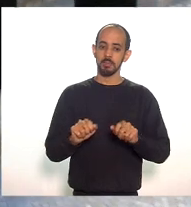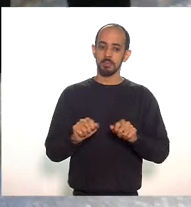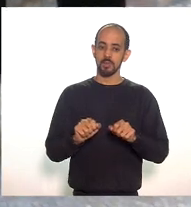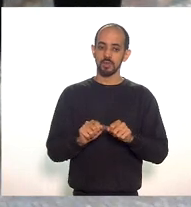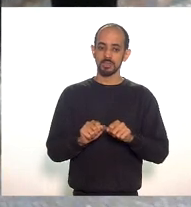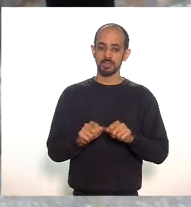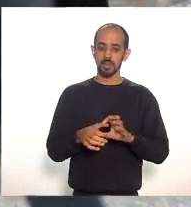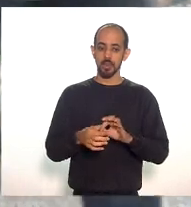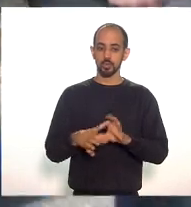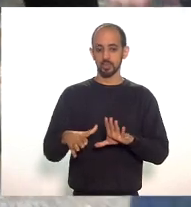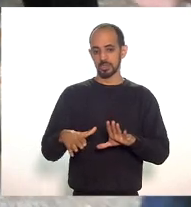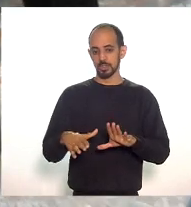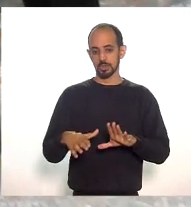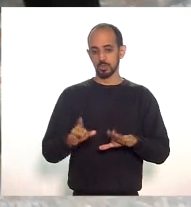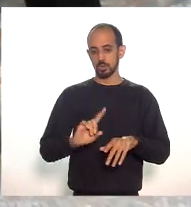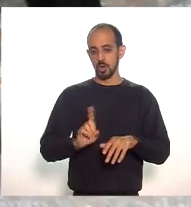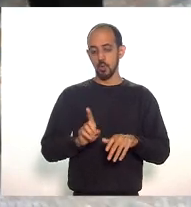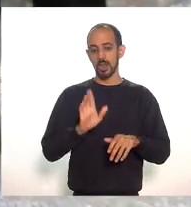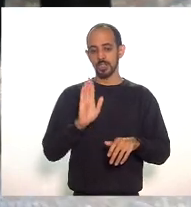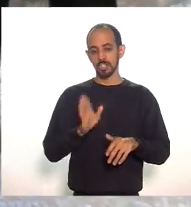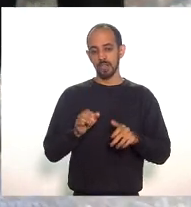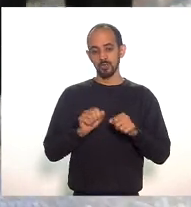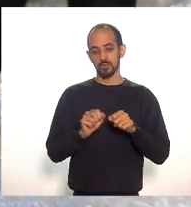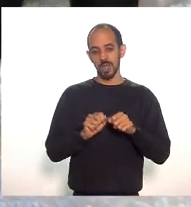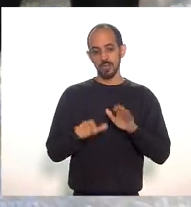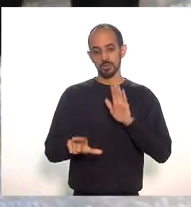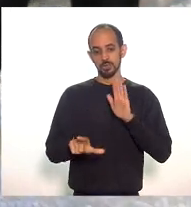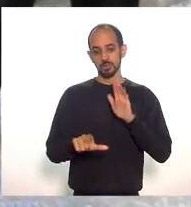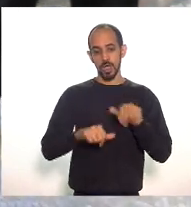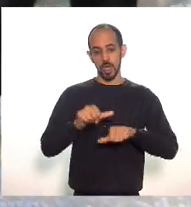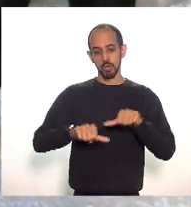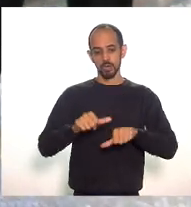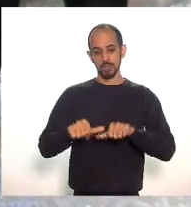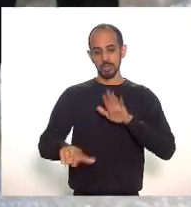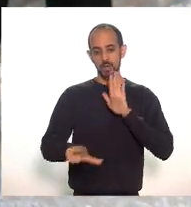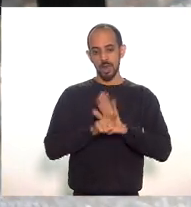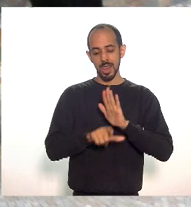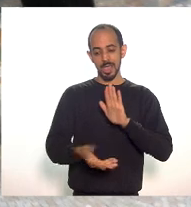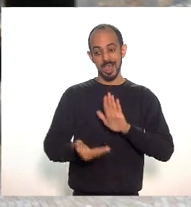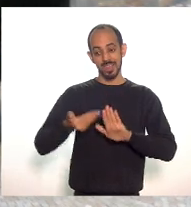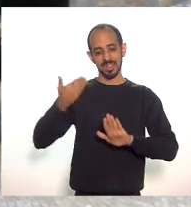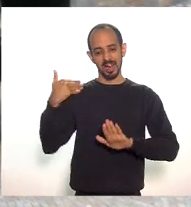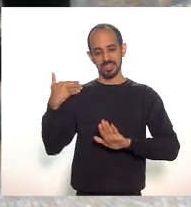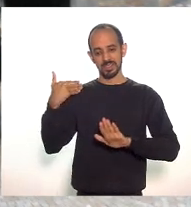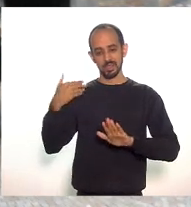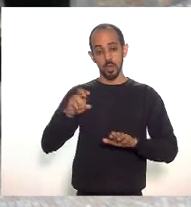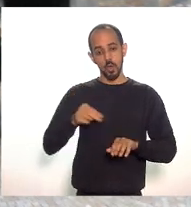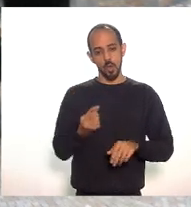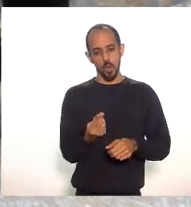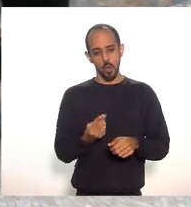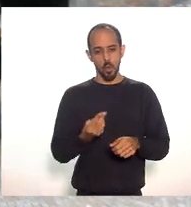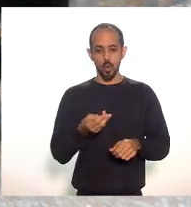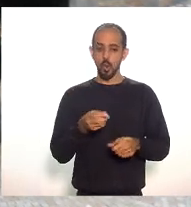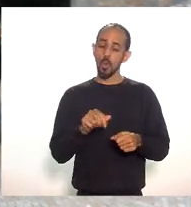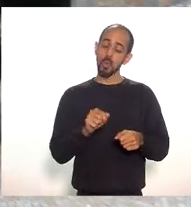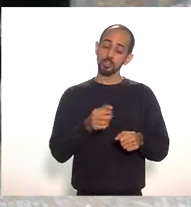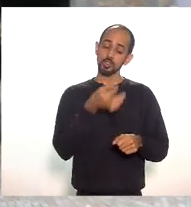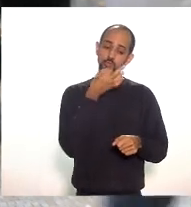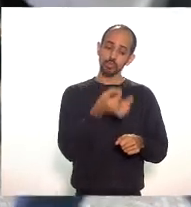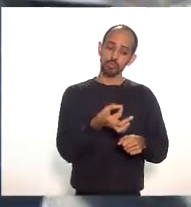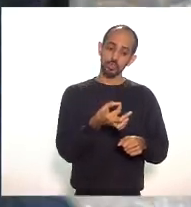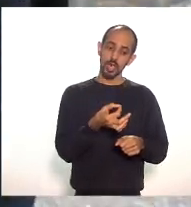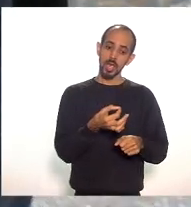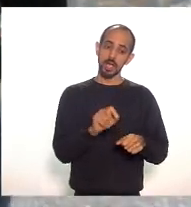autorizativa ela faz uma alteração numa lei já existente tão ou essa proposta específica se torna uma indicação Legislativa